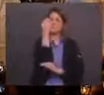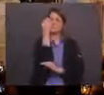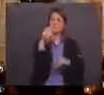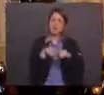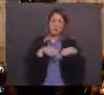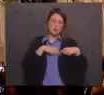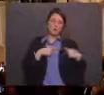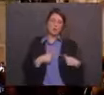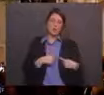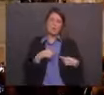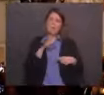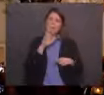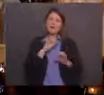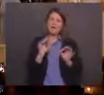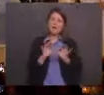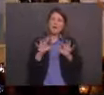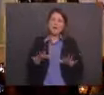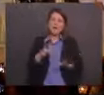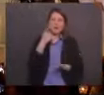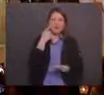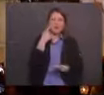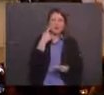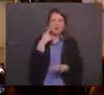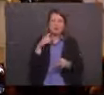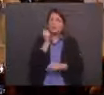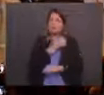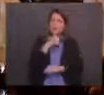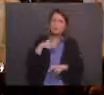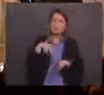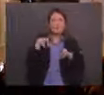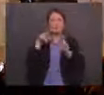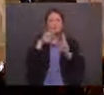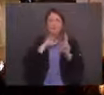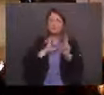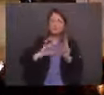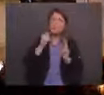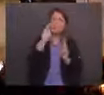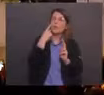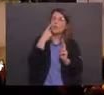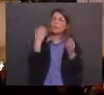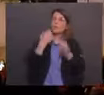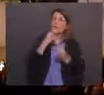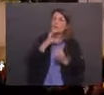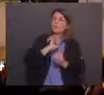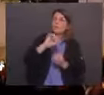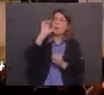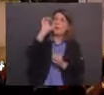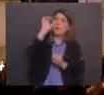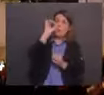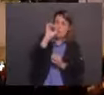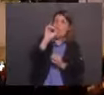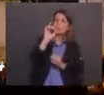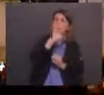materno, conhece as esperanças e sofrimentos dos seus filhos e intercede por eles junto do seu filho, para